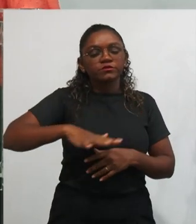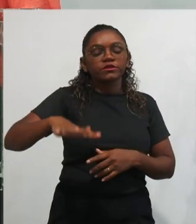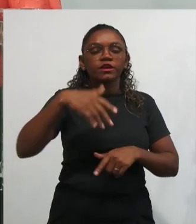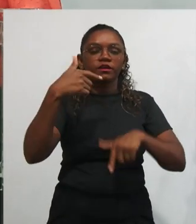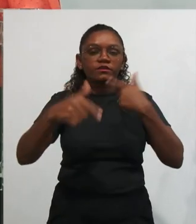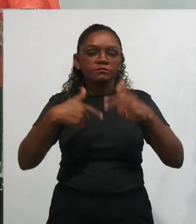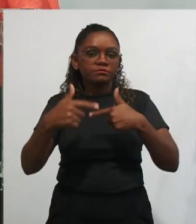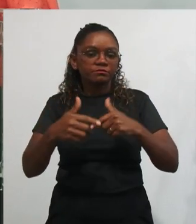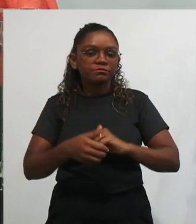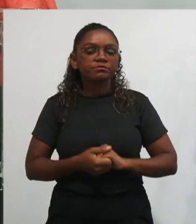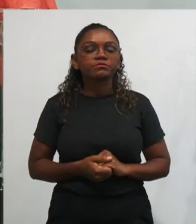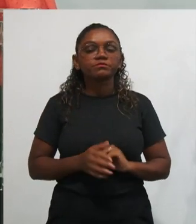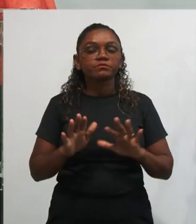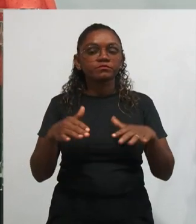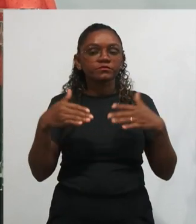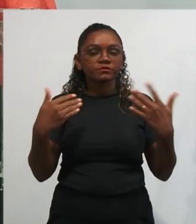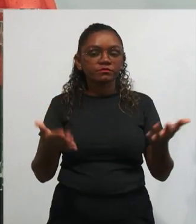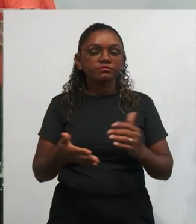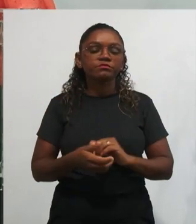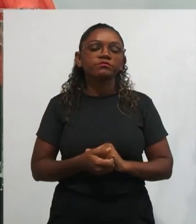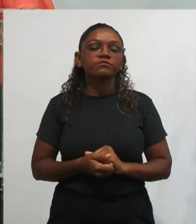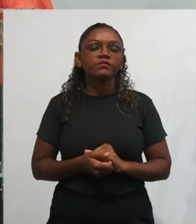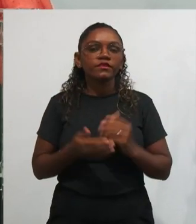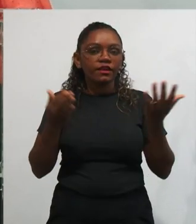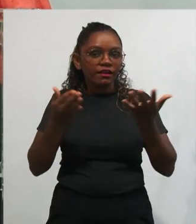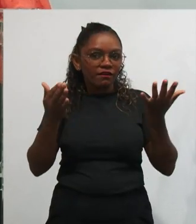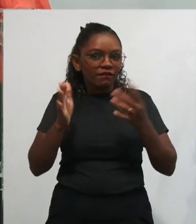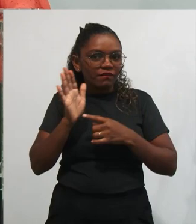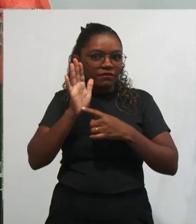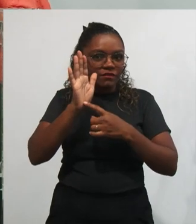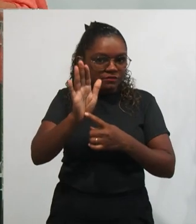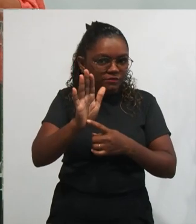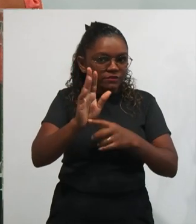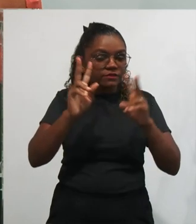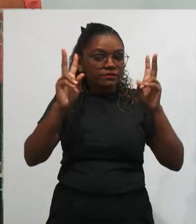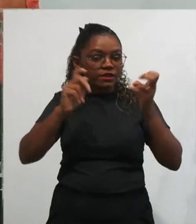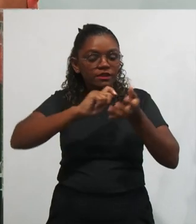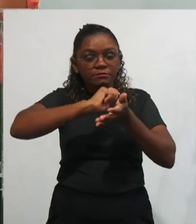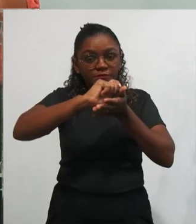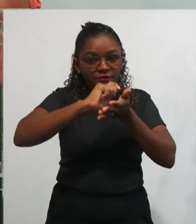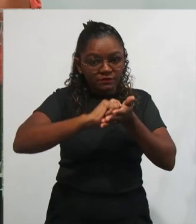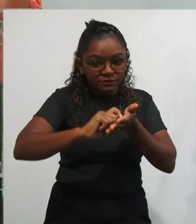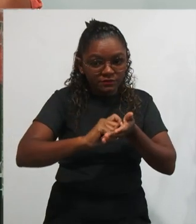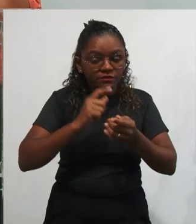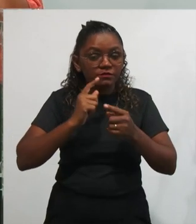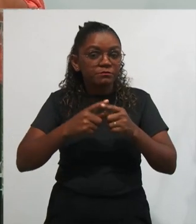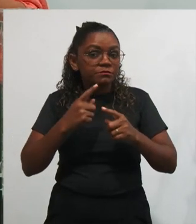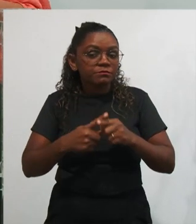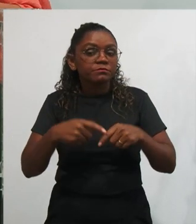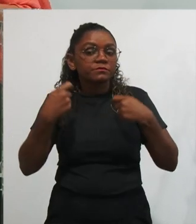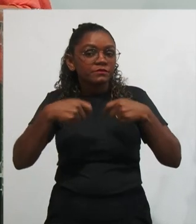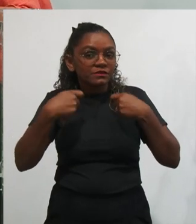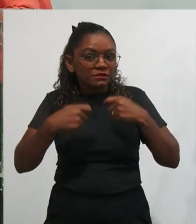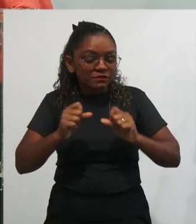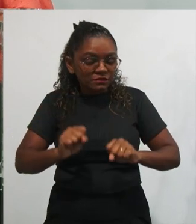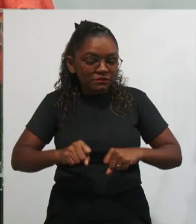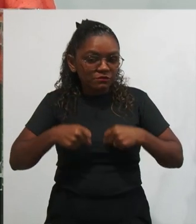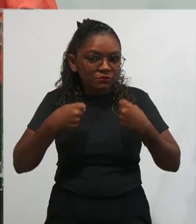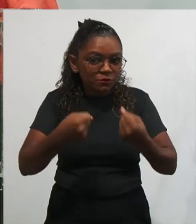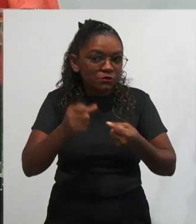disgrafia nós fizemos essa pausa na questão da da escrita para entender que a escrita ela demanda muito esforço